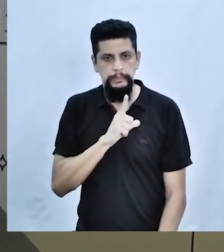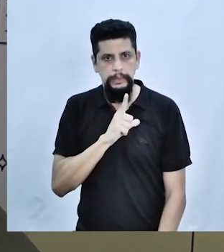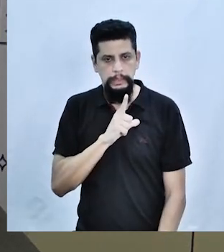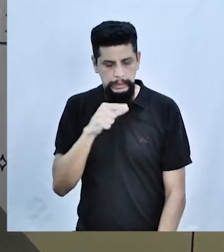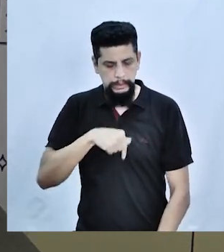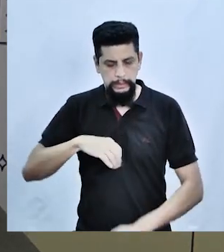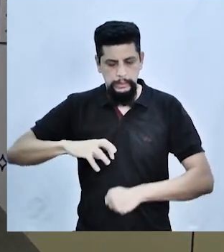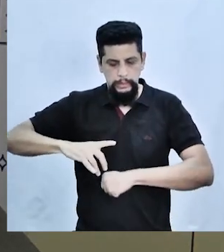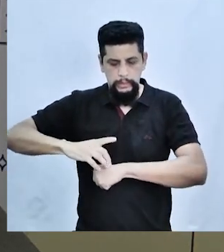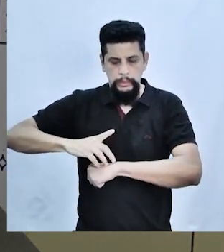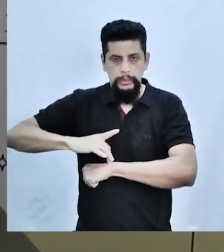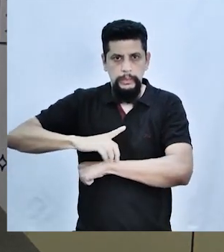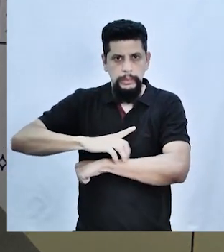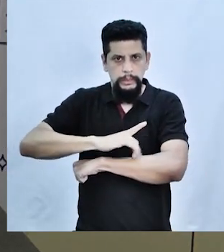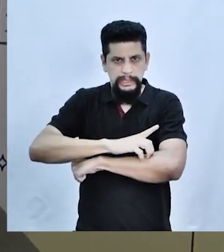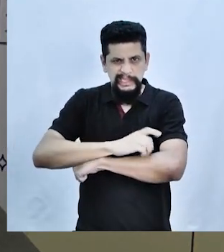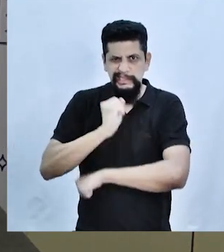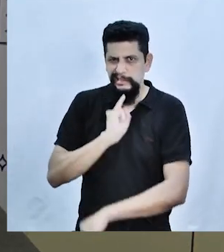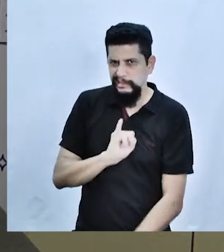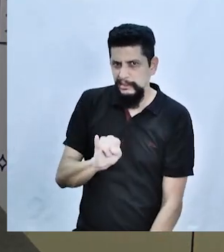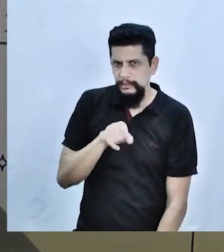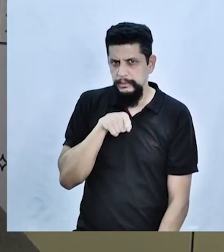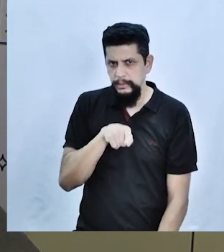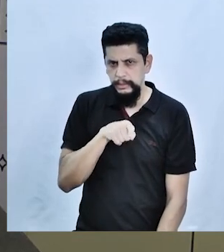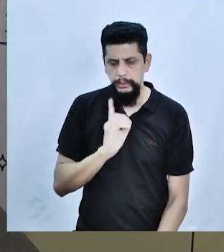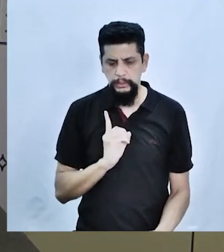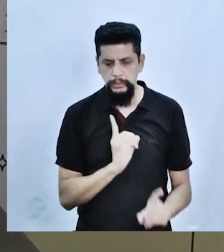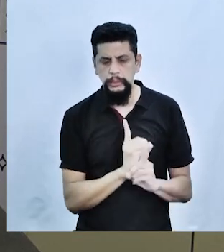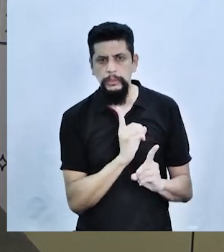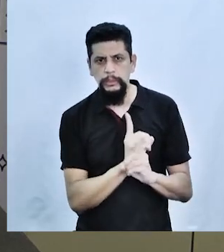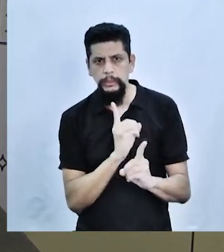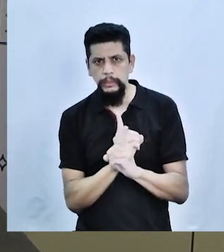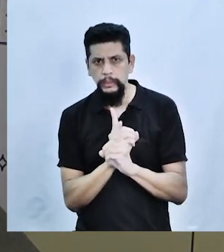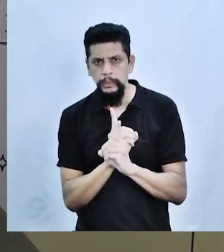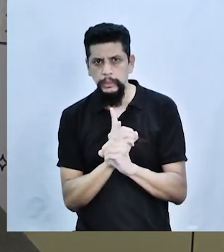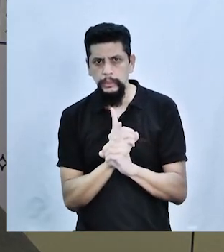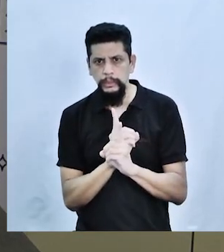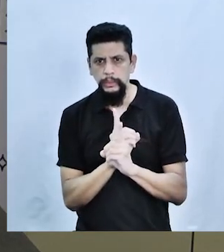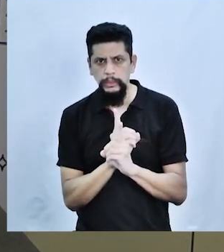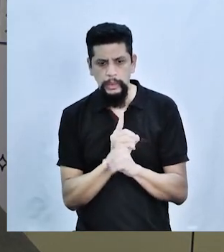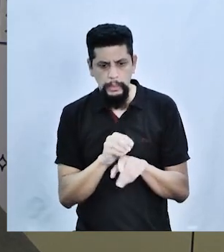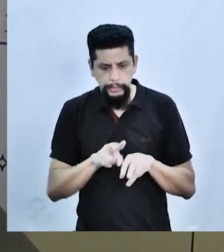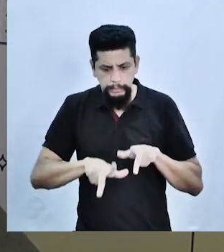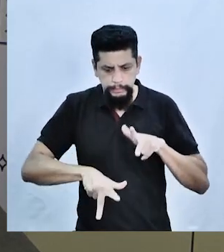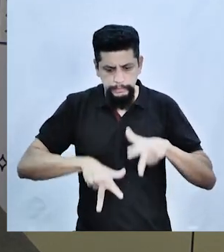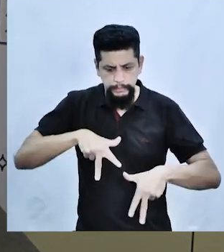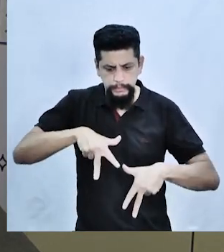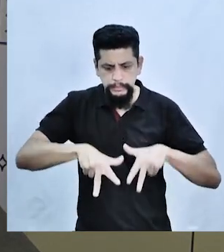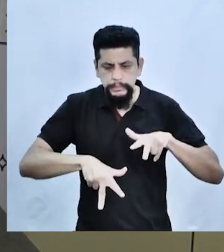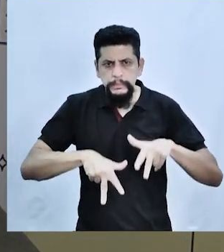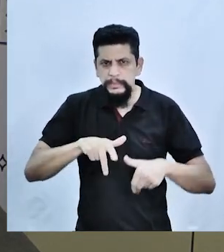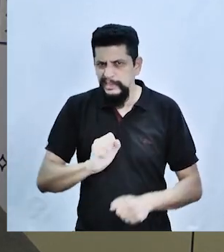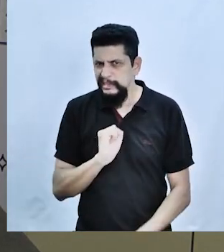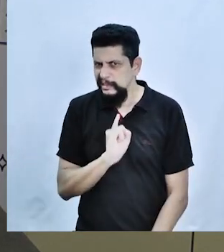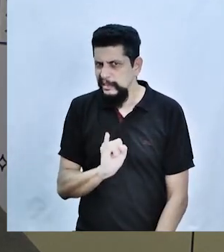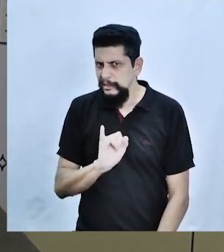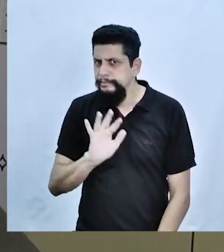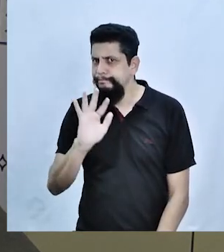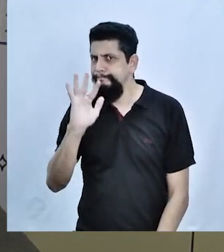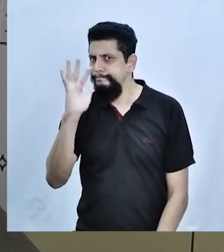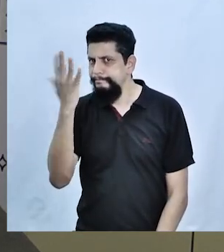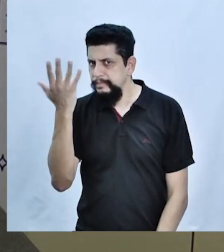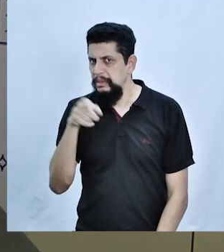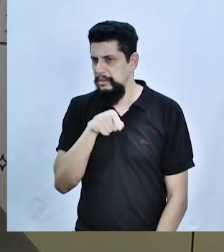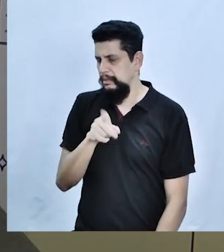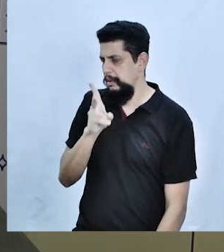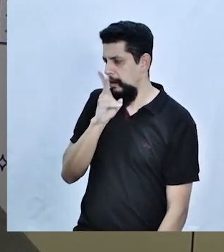existiu esse dinossauro aí no Paraná, será que eles encontraram Uma pegada? Será que